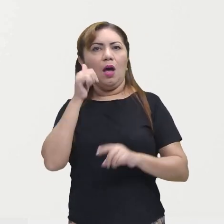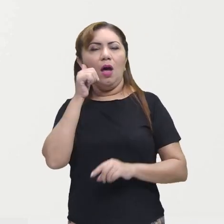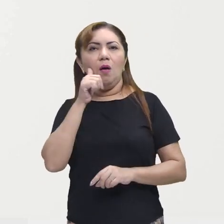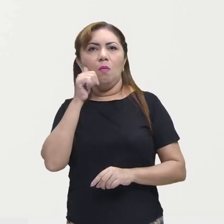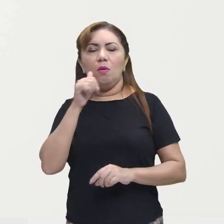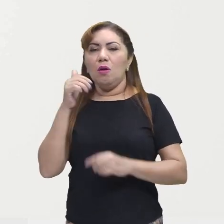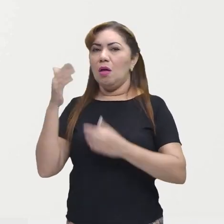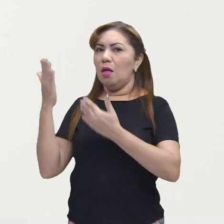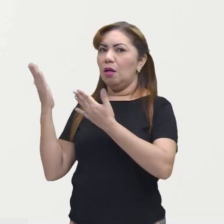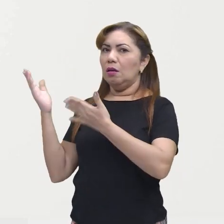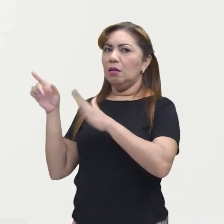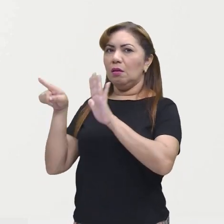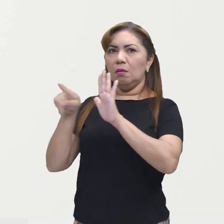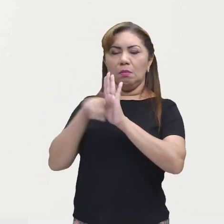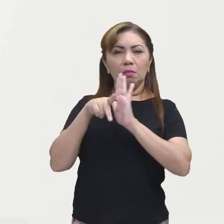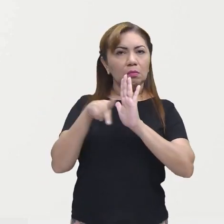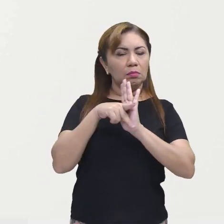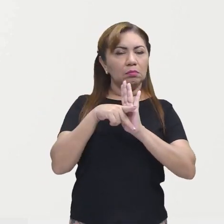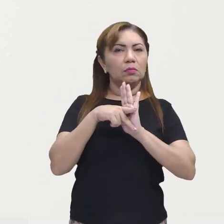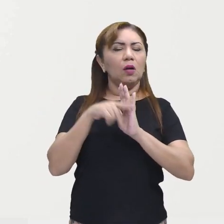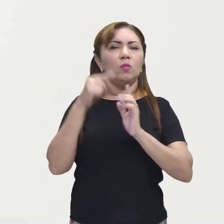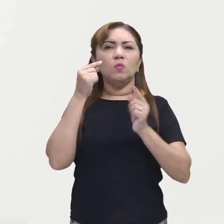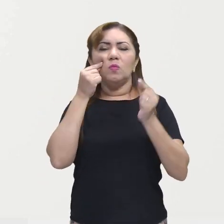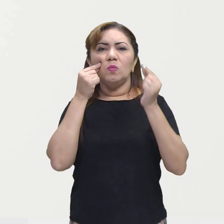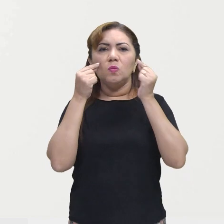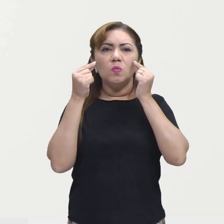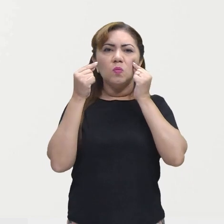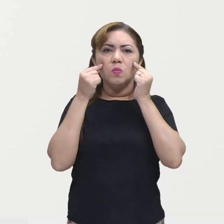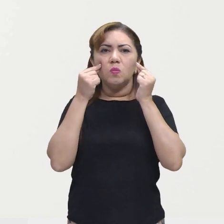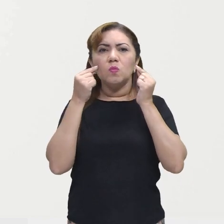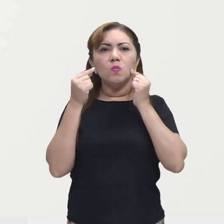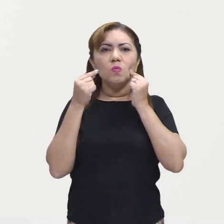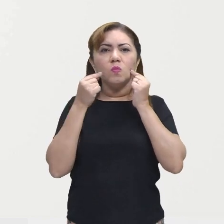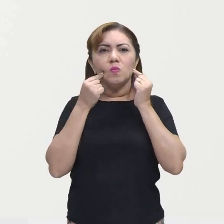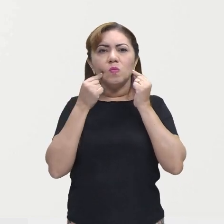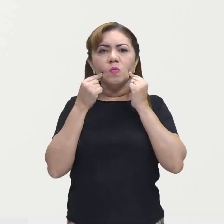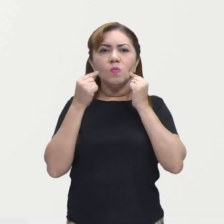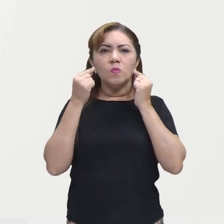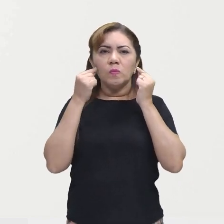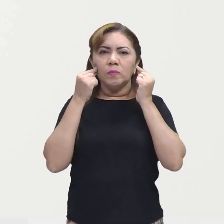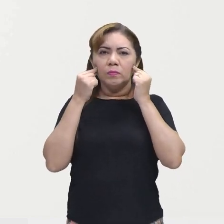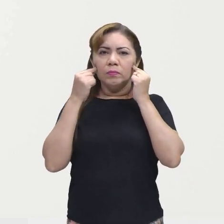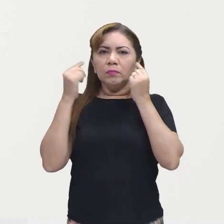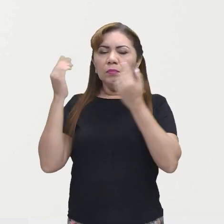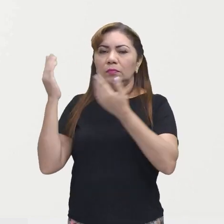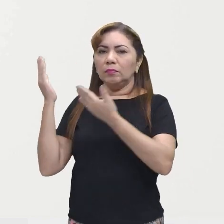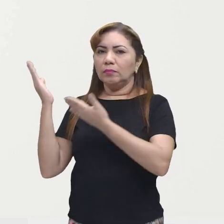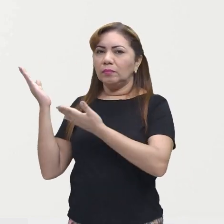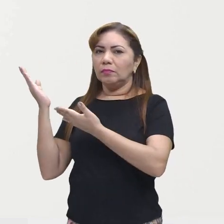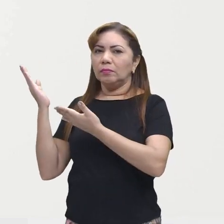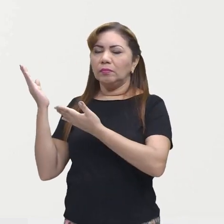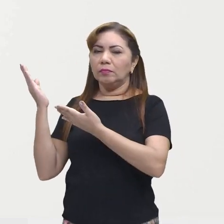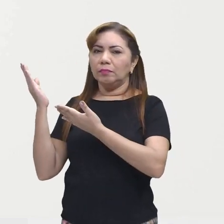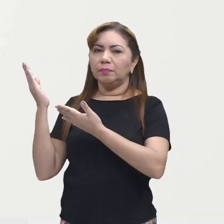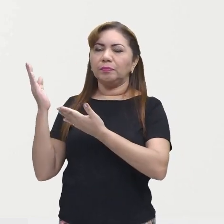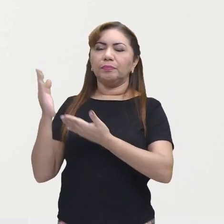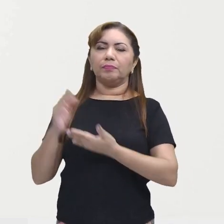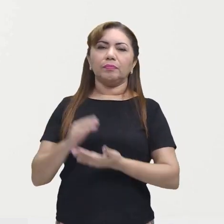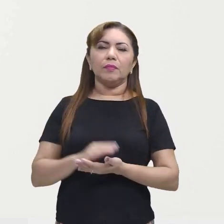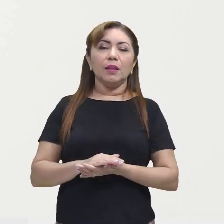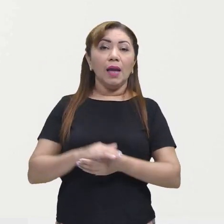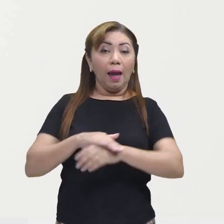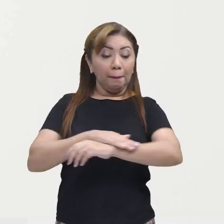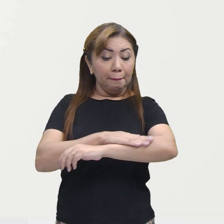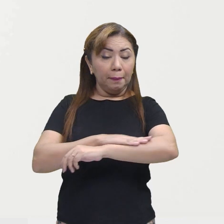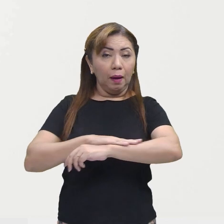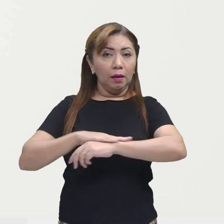mudanças começam a acontecer e as meninas começam a perceber, como a acne, né? Como vocês podem ver aqui, por conta da pele que fica